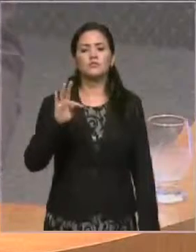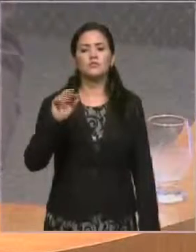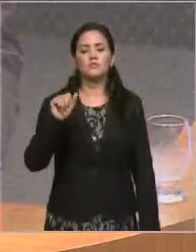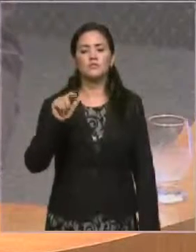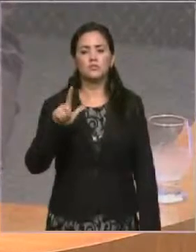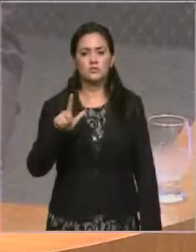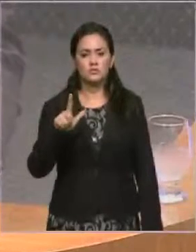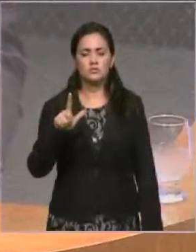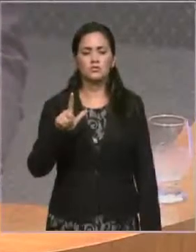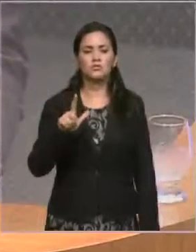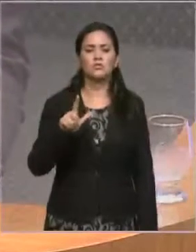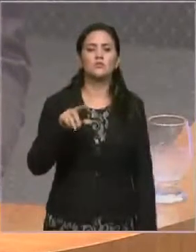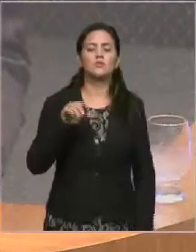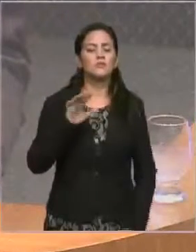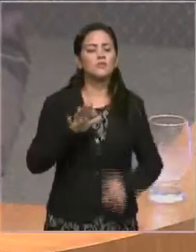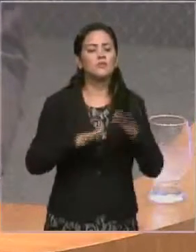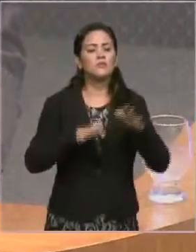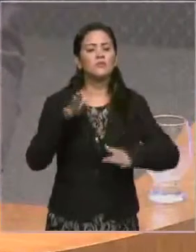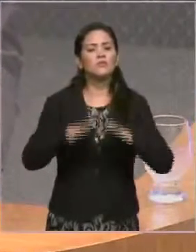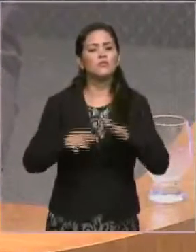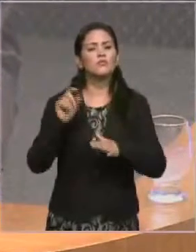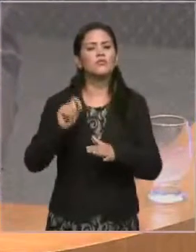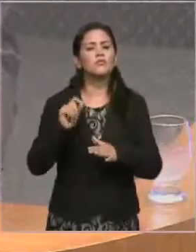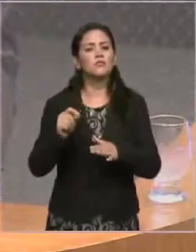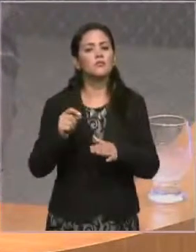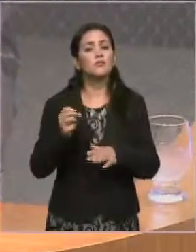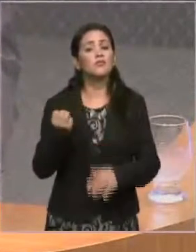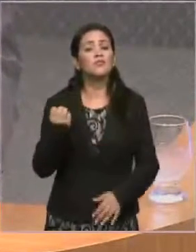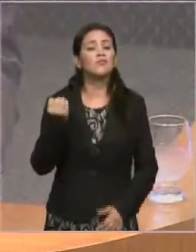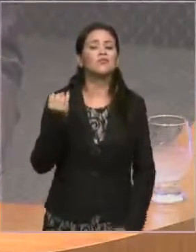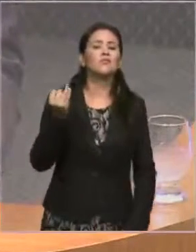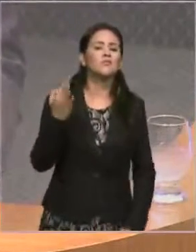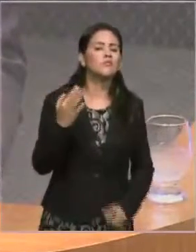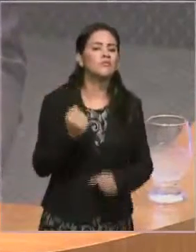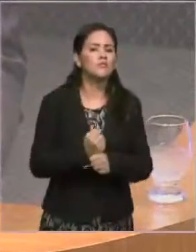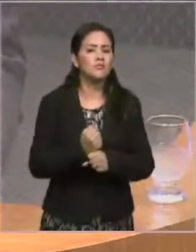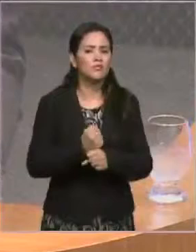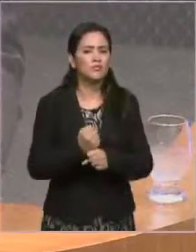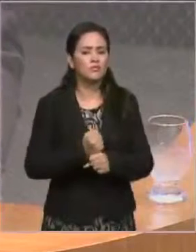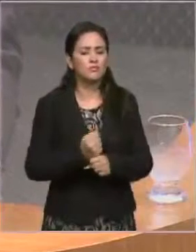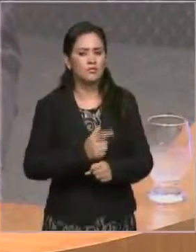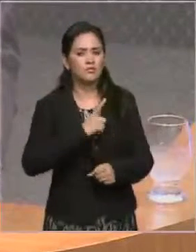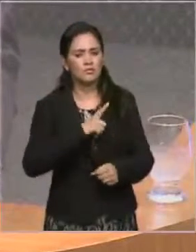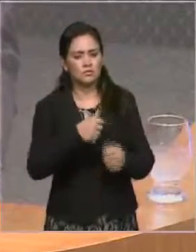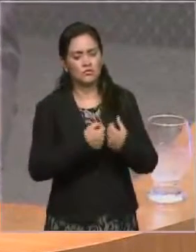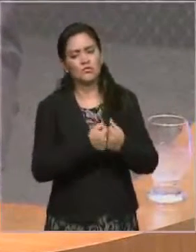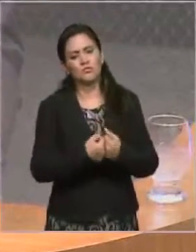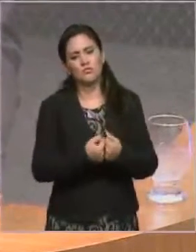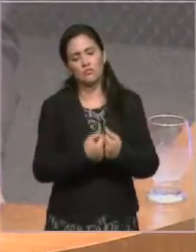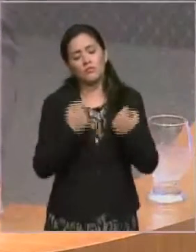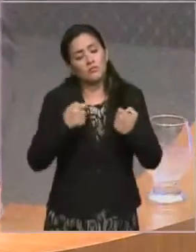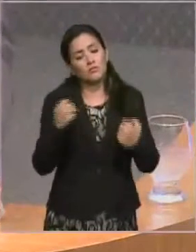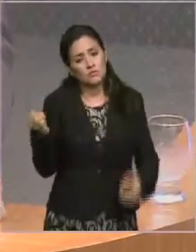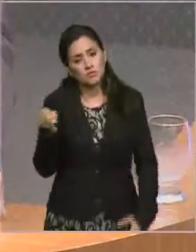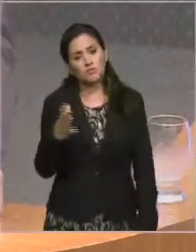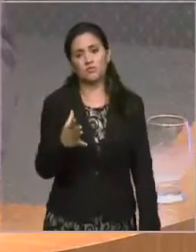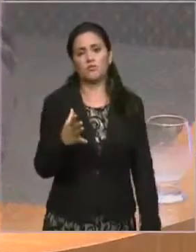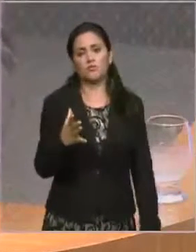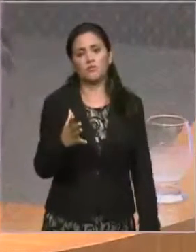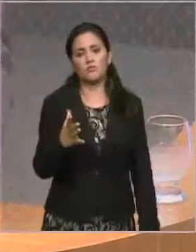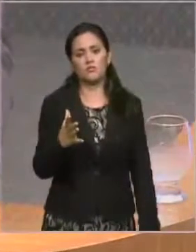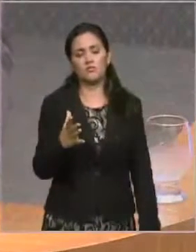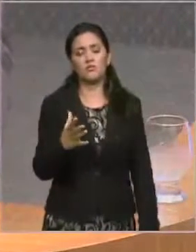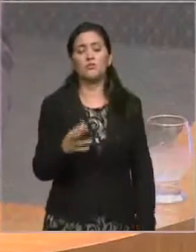da frota, ou seja, ônibus novos, ônibus garantindo o conforto e a qualidade para o usuário. Esperamos que com